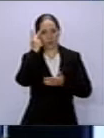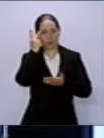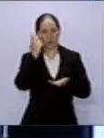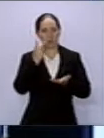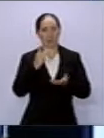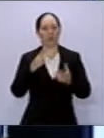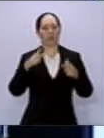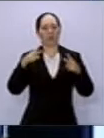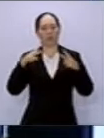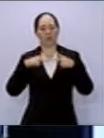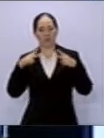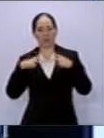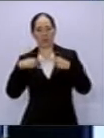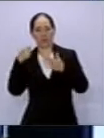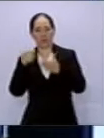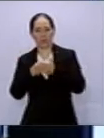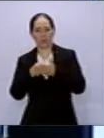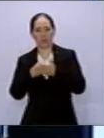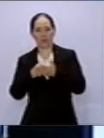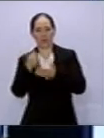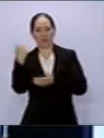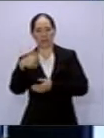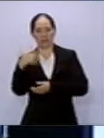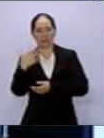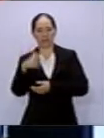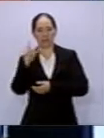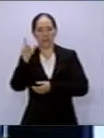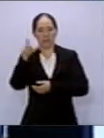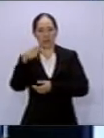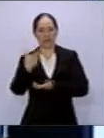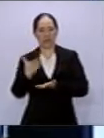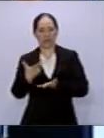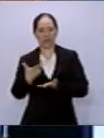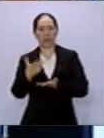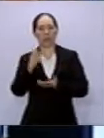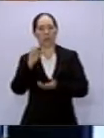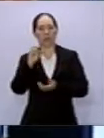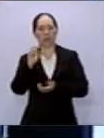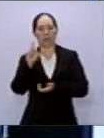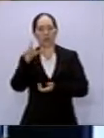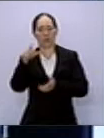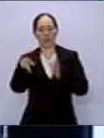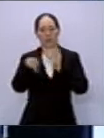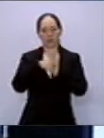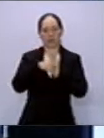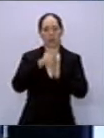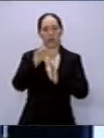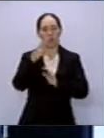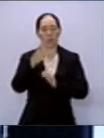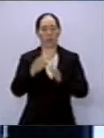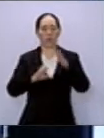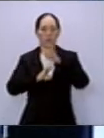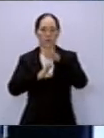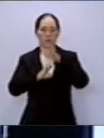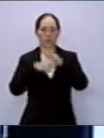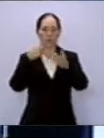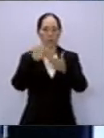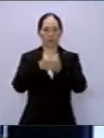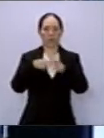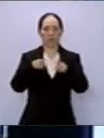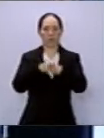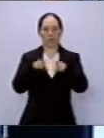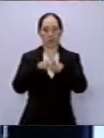privada e que pagam valores exorbitantes ou de plano em o plano individual ou as empresas que